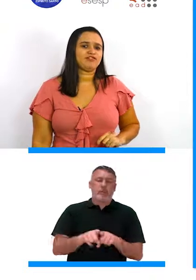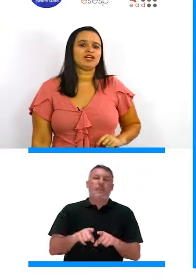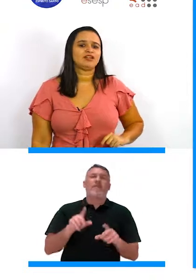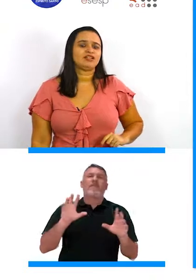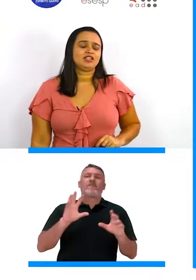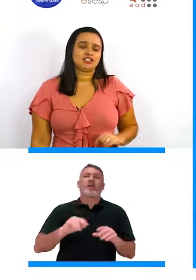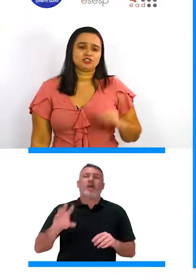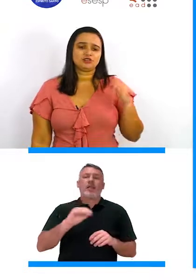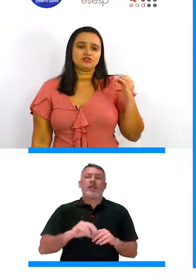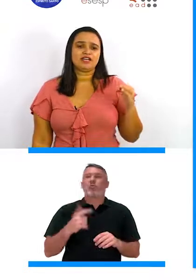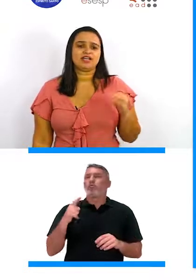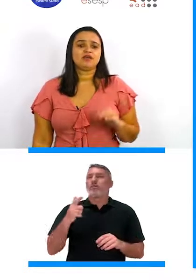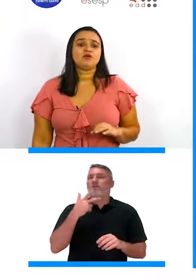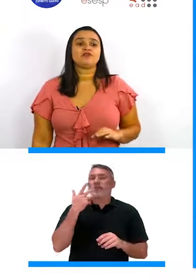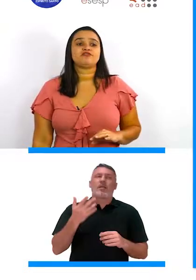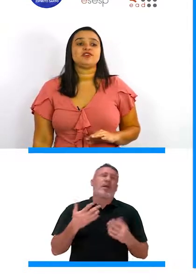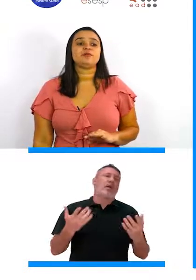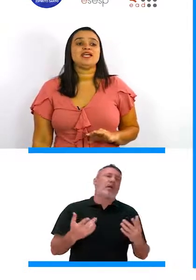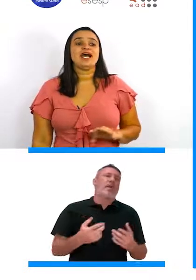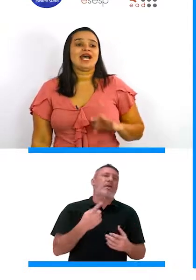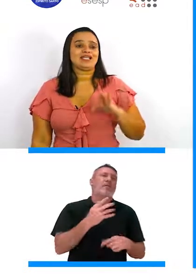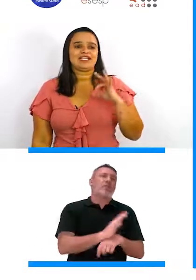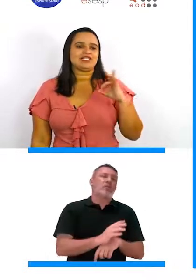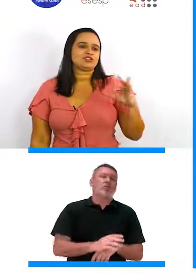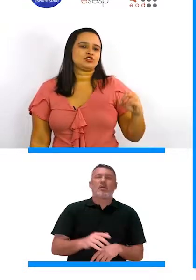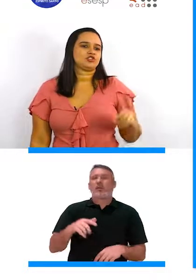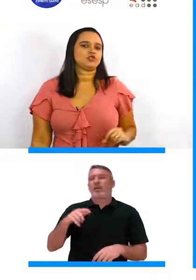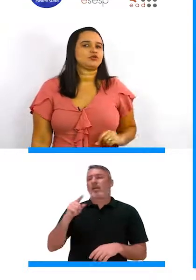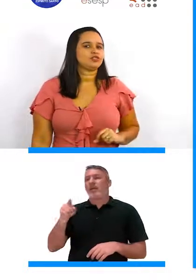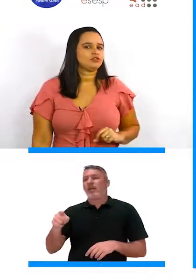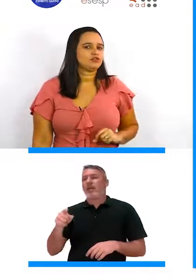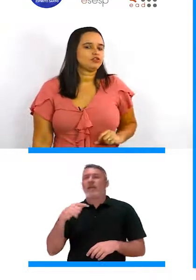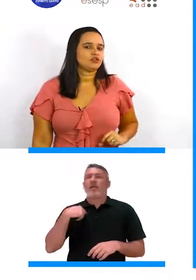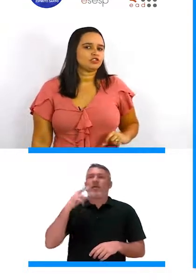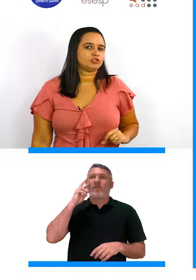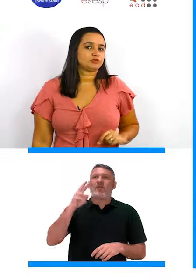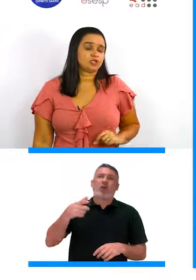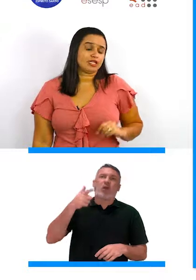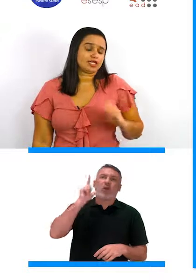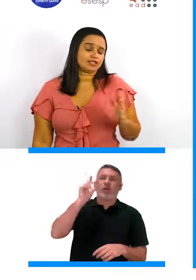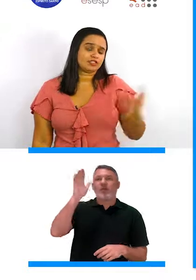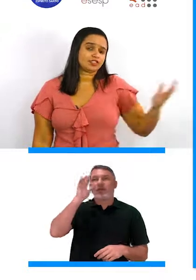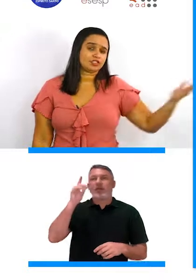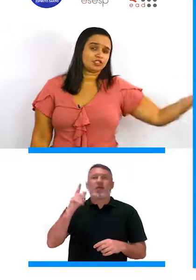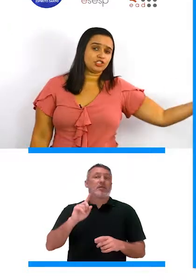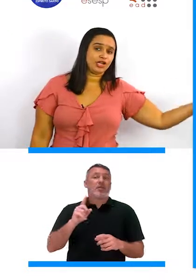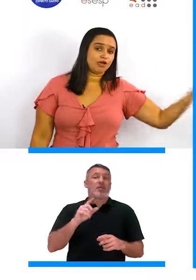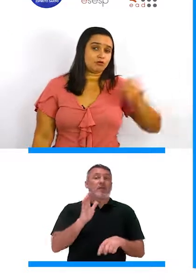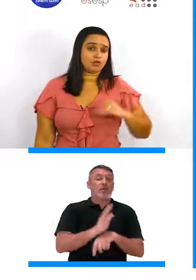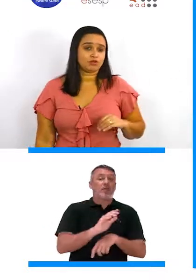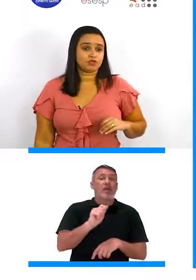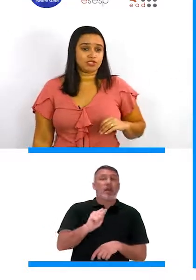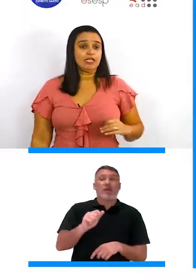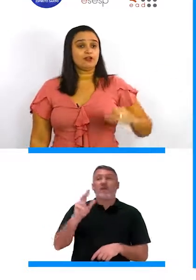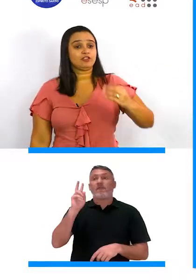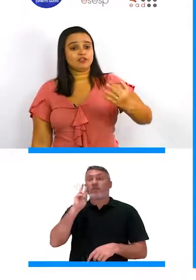relação à fala. A gente não fala o filme a que assisti ontem foi ótimo, porque quem assiste a alguma coisa. Eu deveria